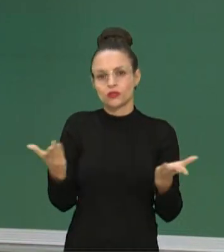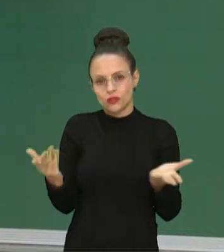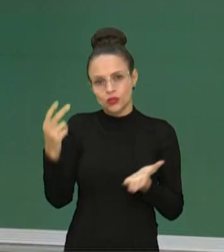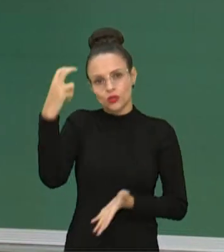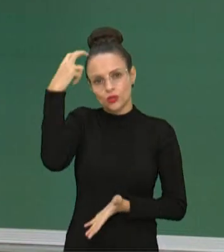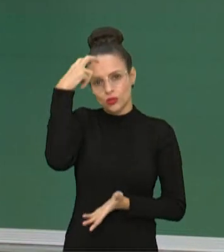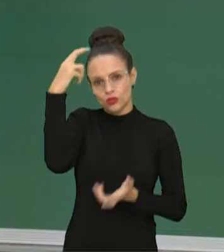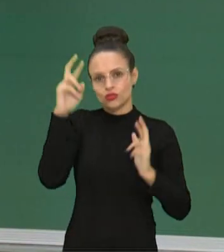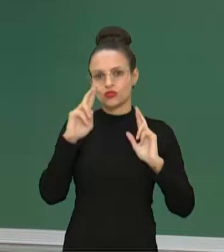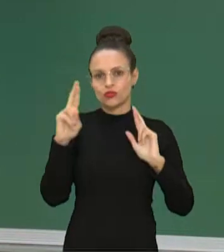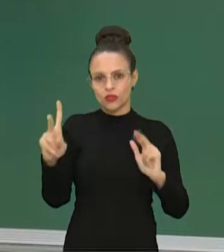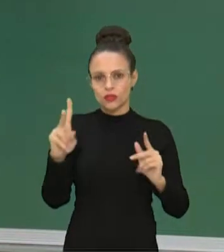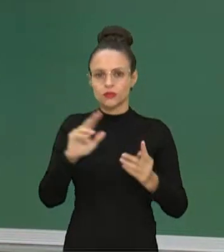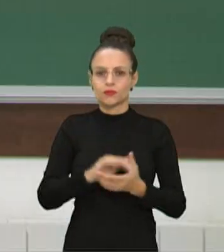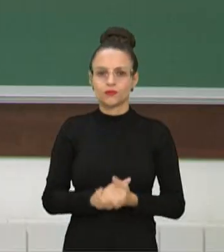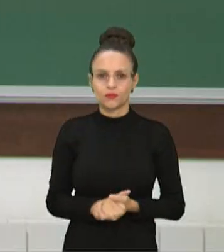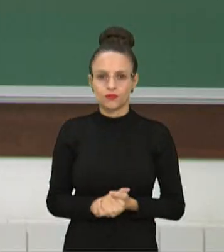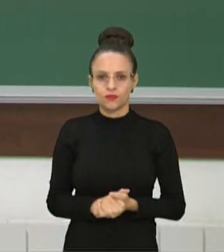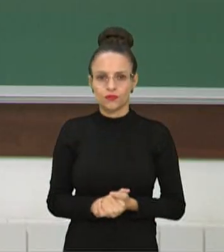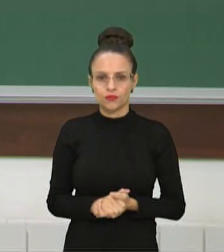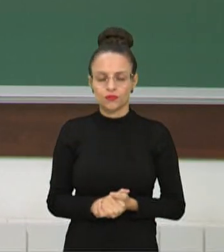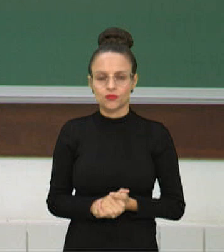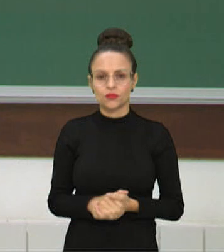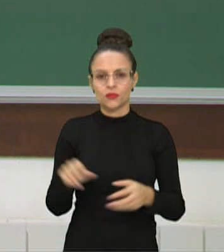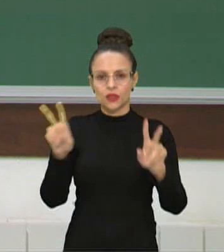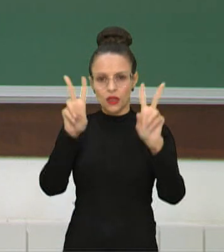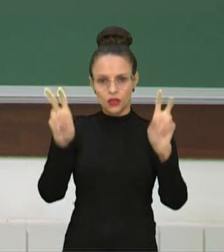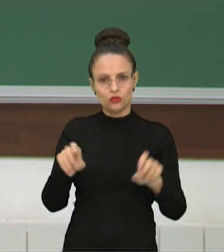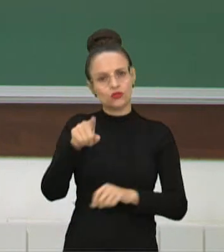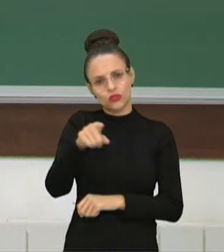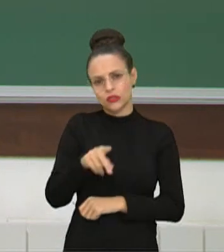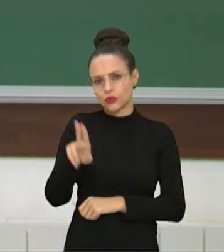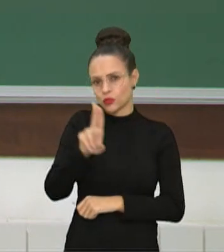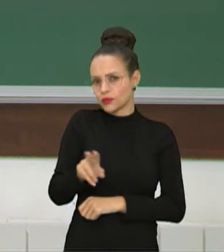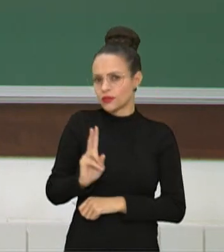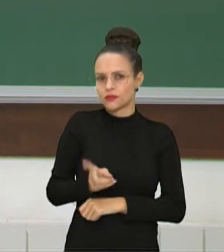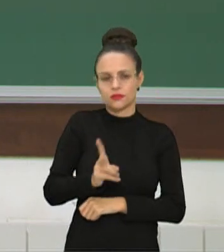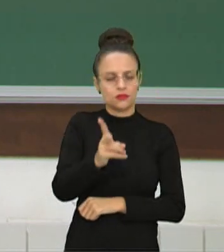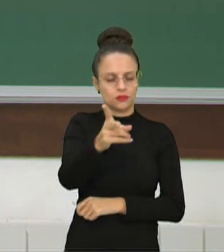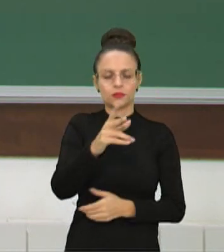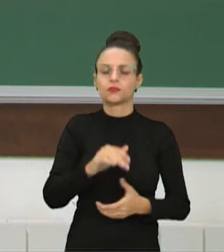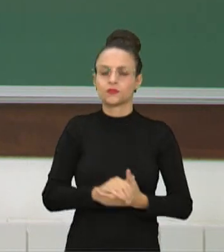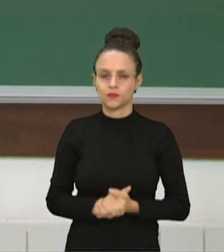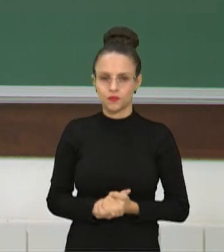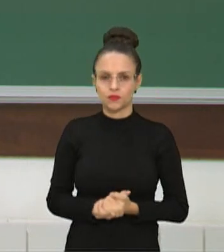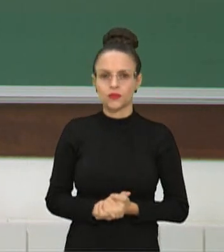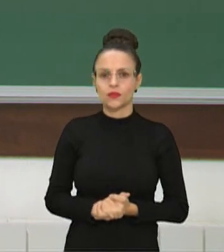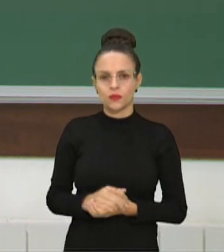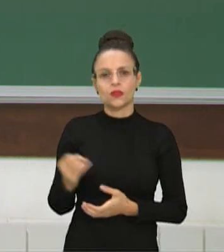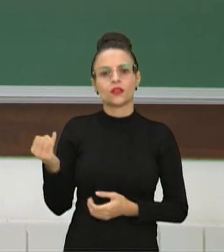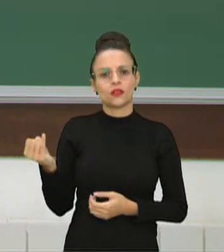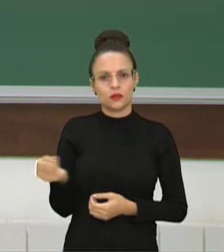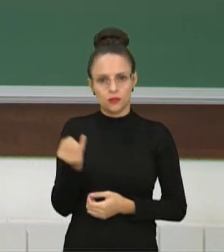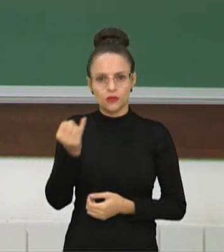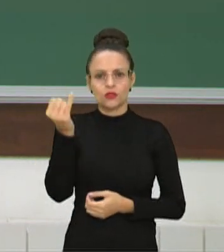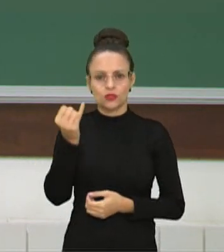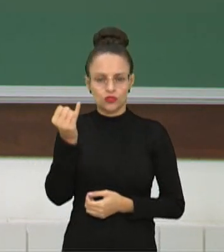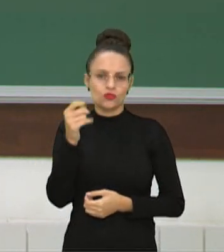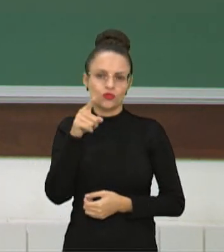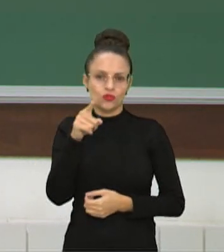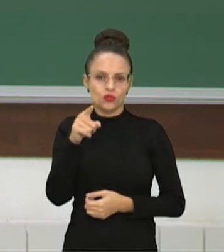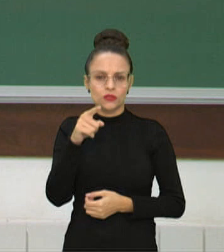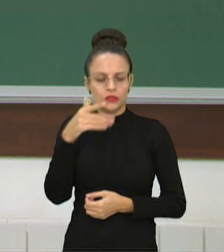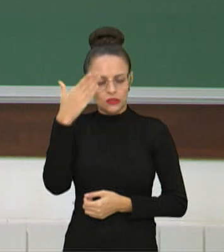cultura diferente. Assunto que você vai usar sempre, não tenho dúvida disso. É extremamente importante que